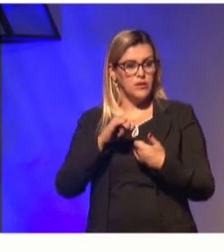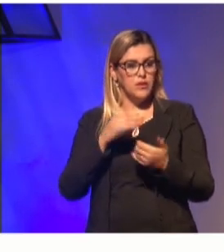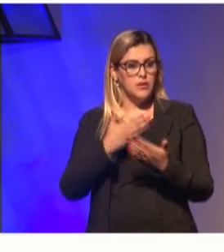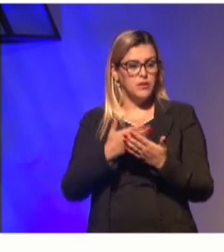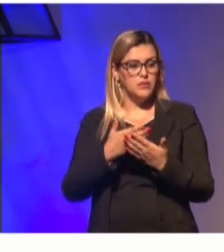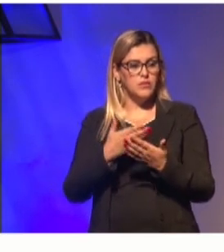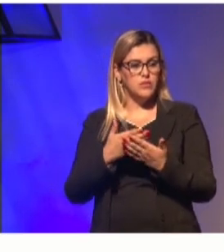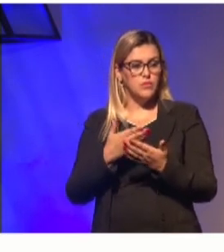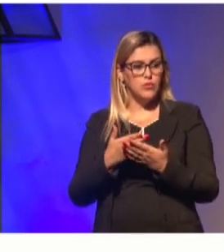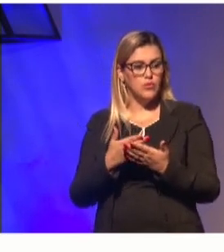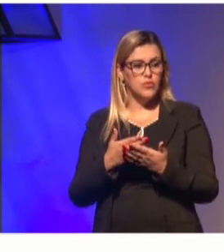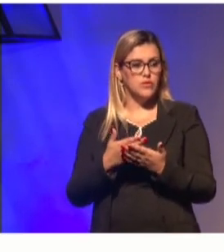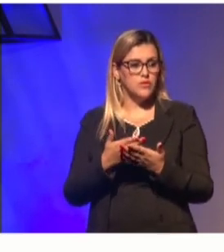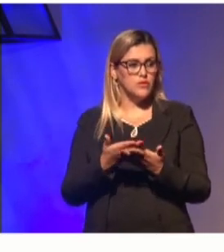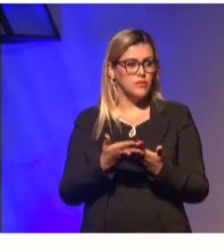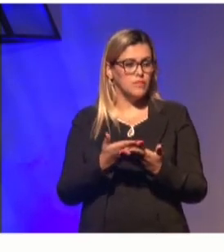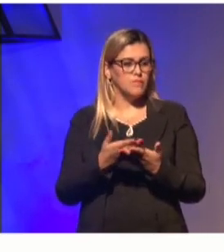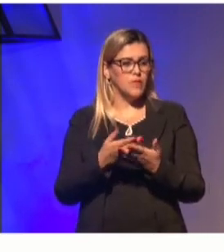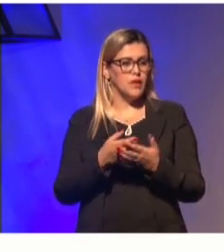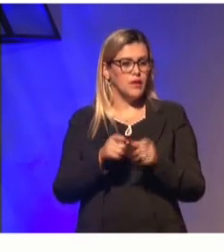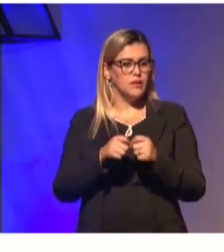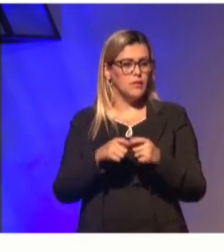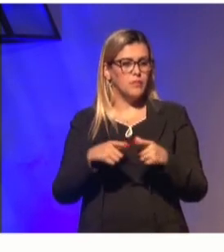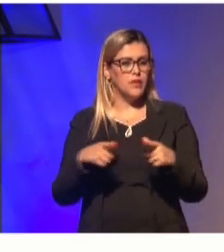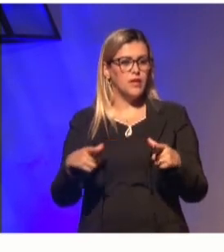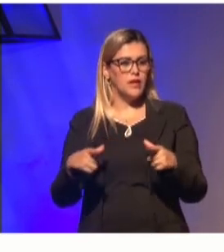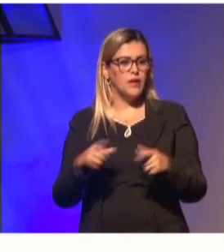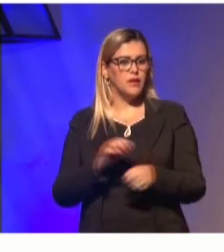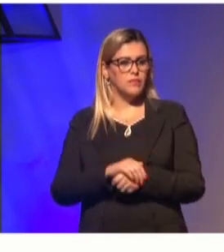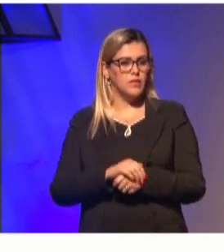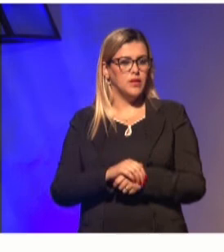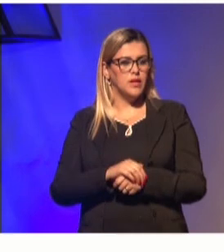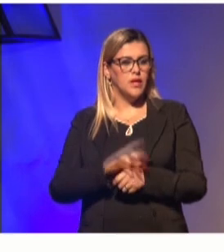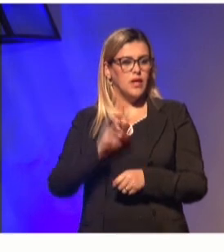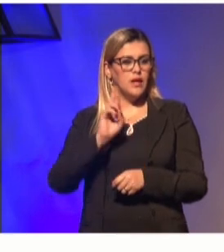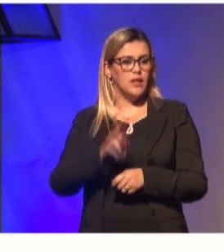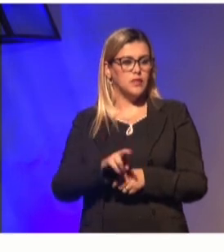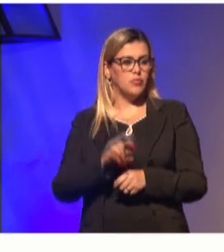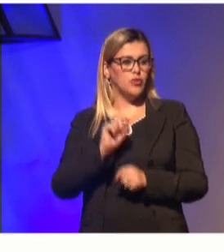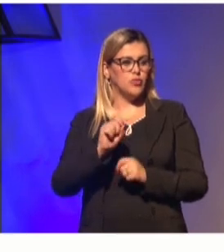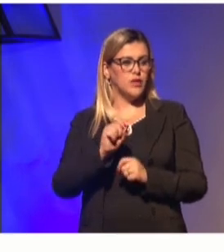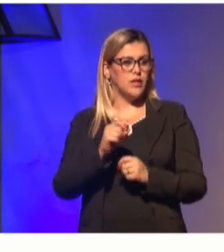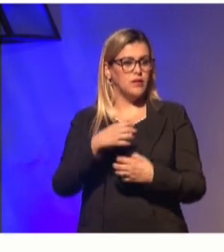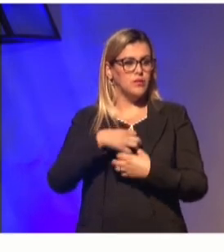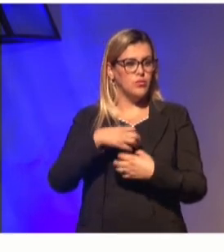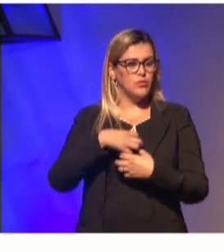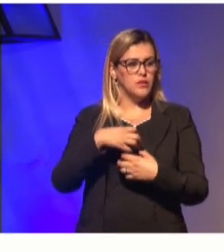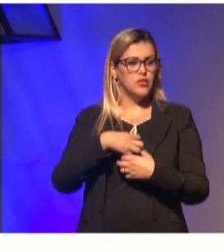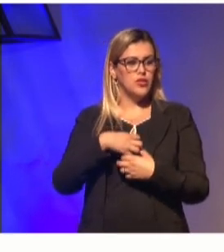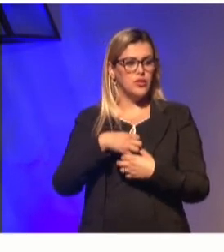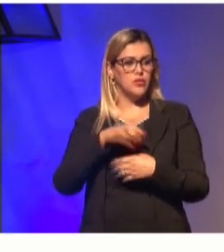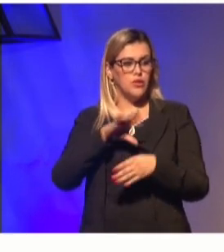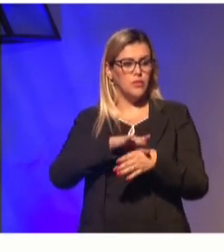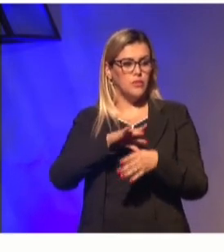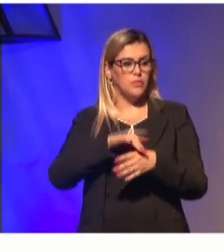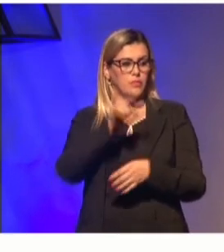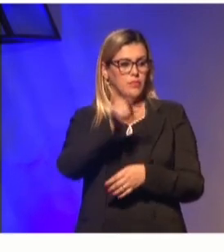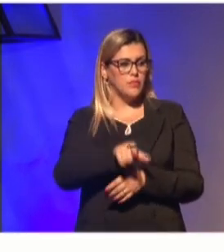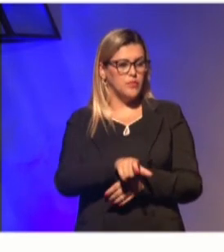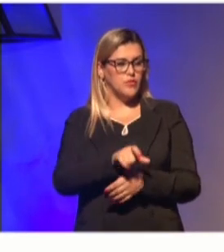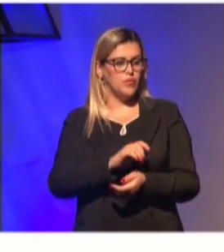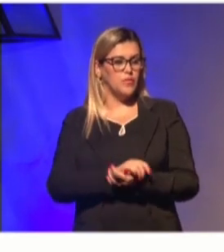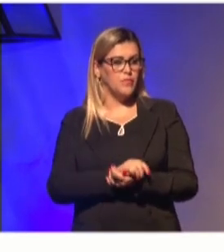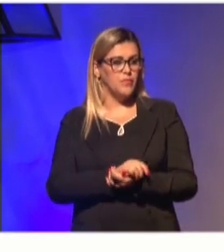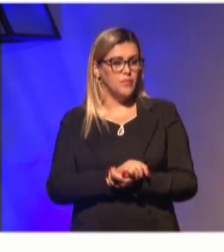Lundborg visavam o quê? Ampliar a resposta sensorial através de outros sentidos no paciente com lesões nervosas graves,